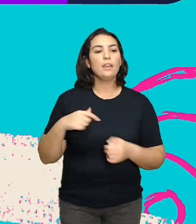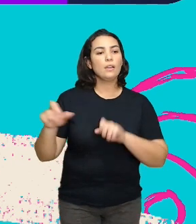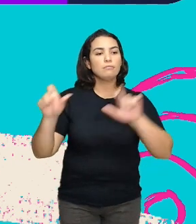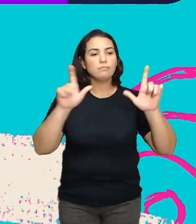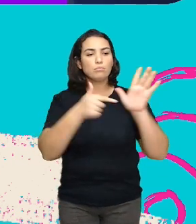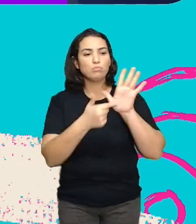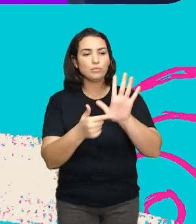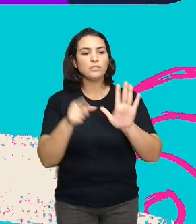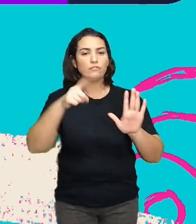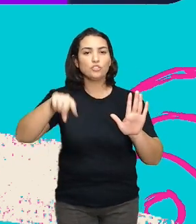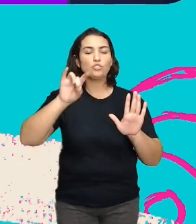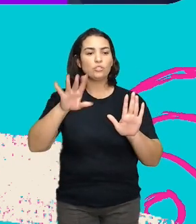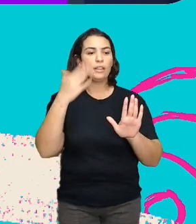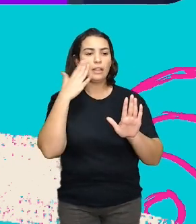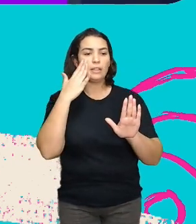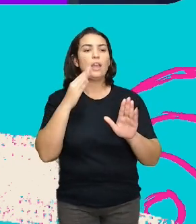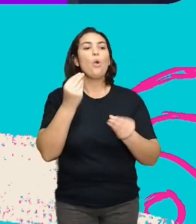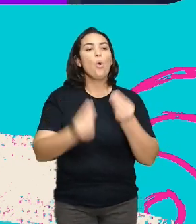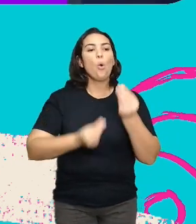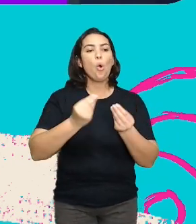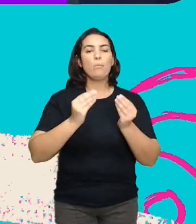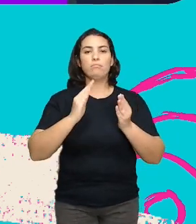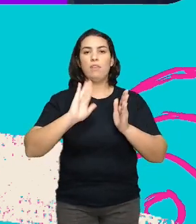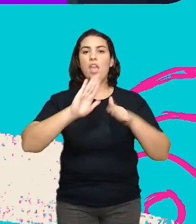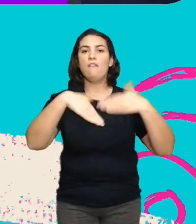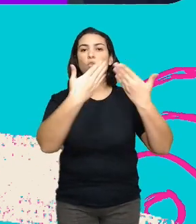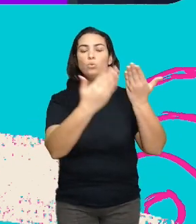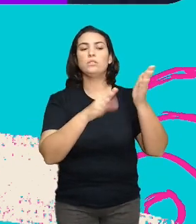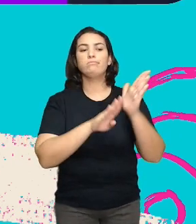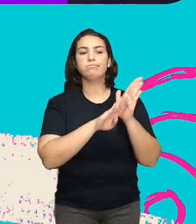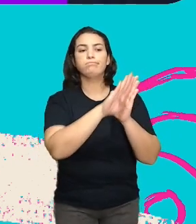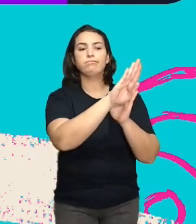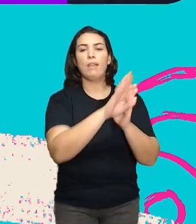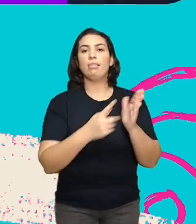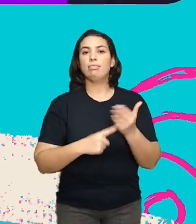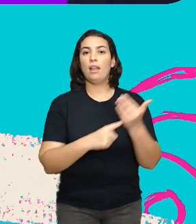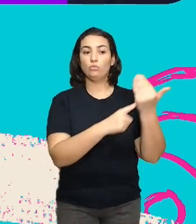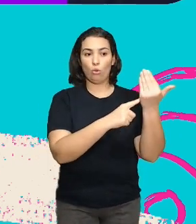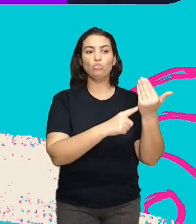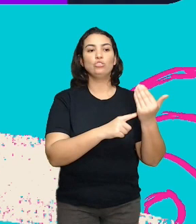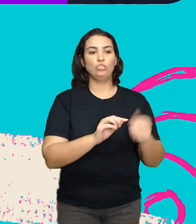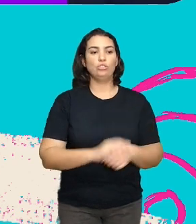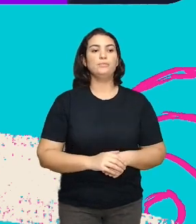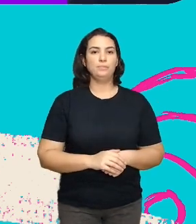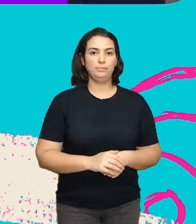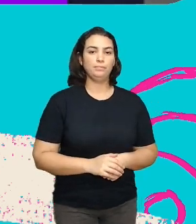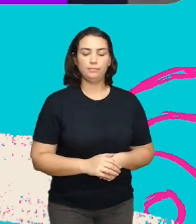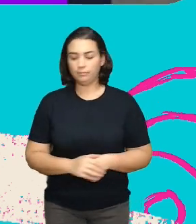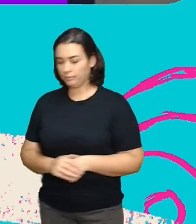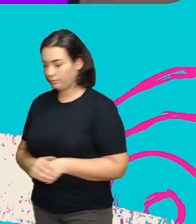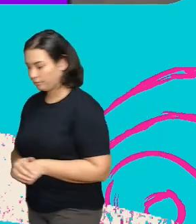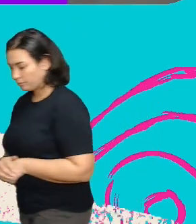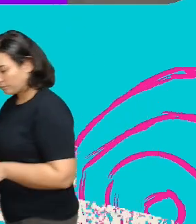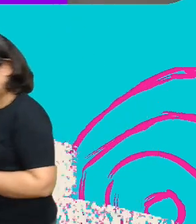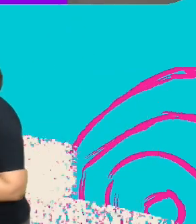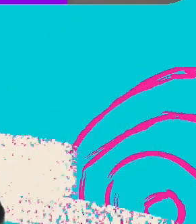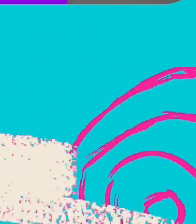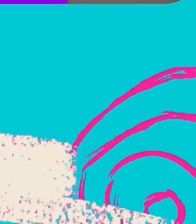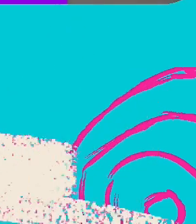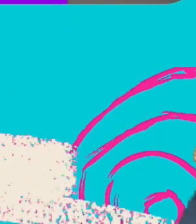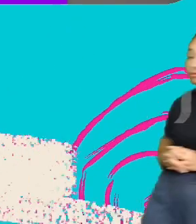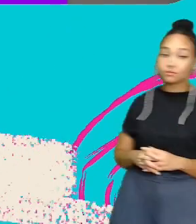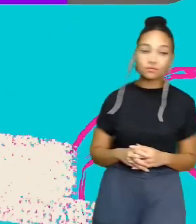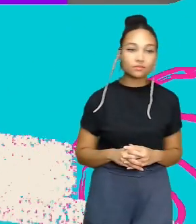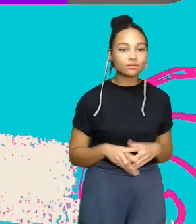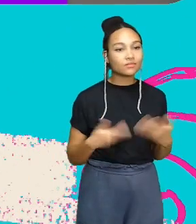vocês terem uma ideia de como que a evolução das tecnologias cresceram exponencialmente, né? E aí eu queria alguns voluntários. Alguém